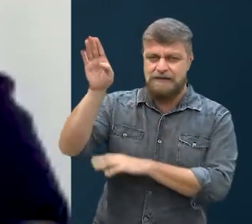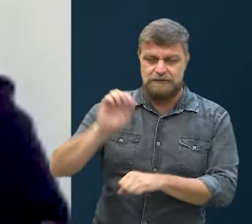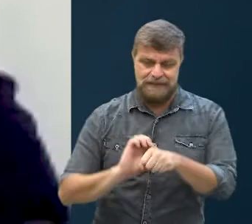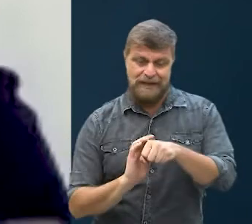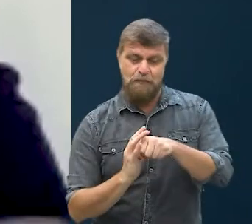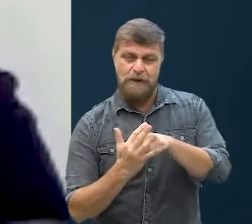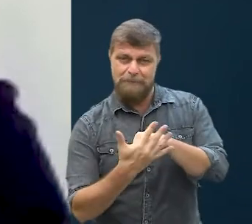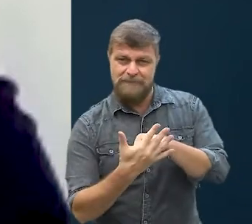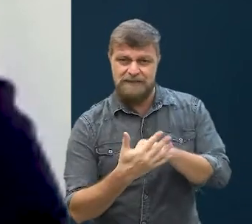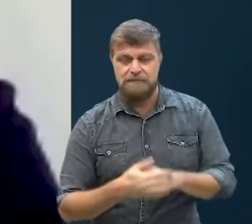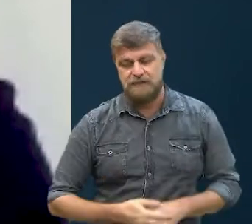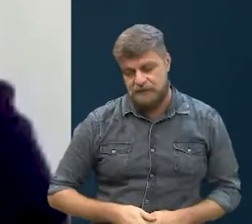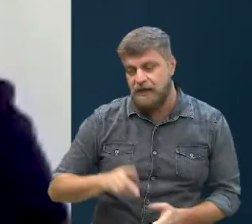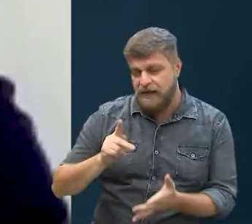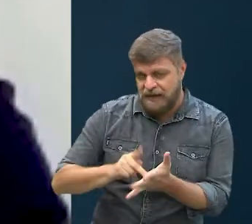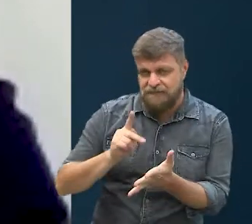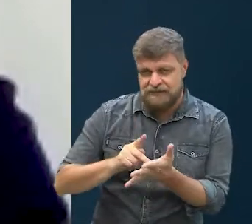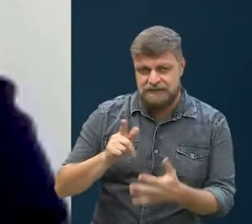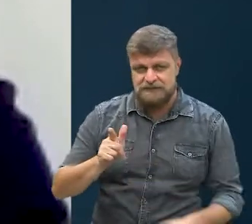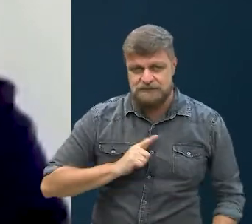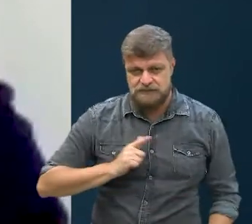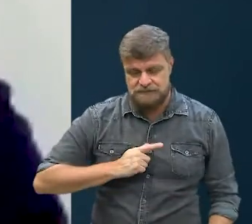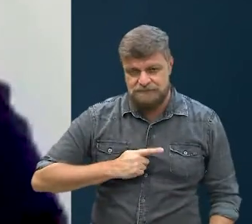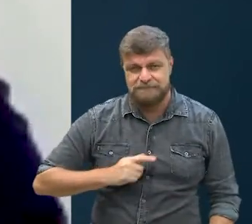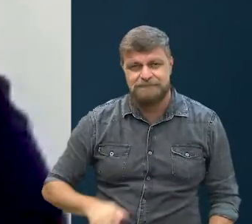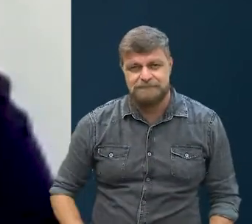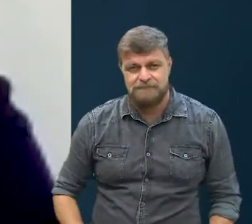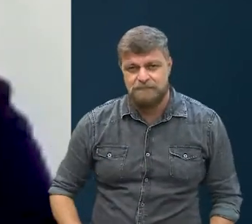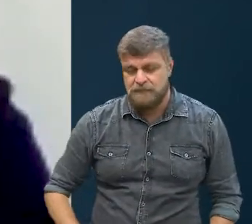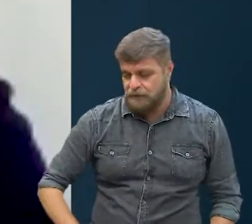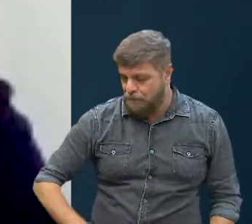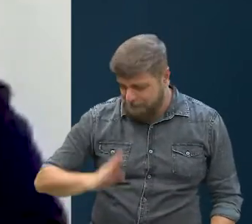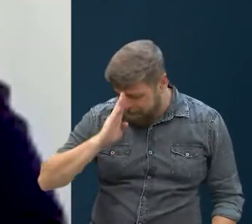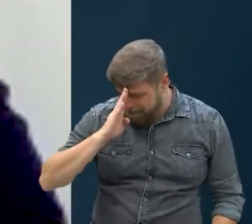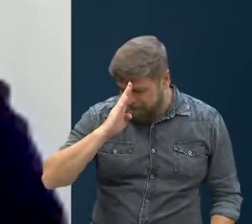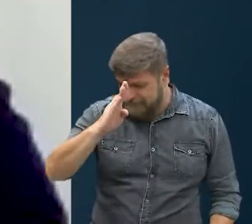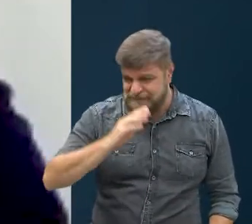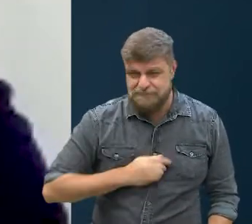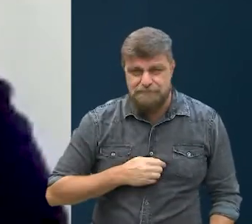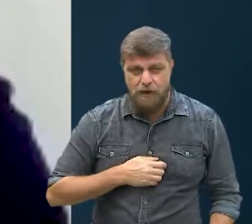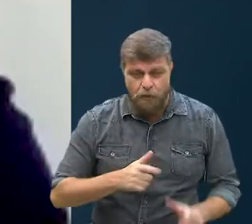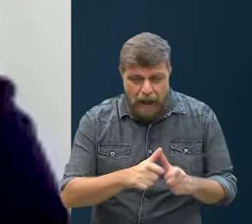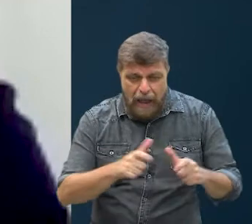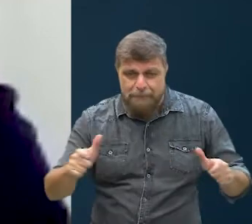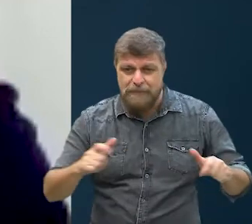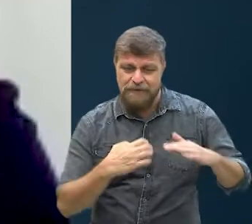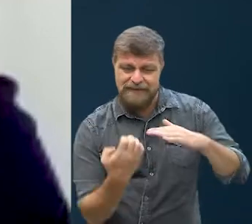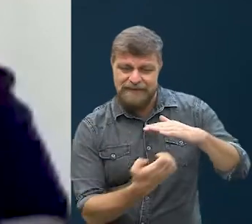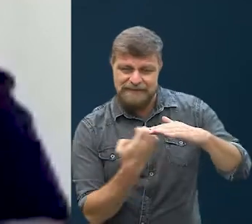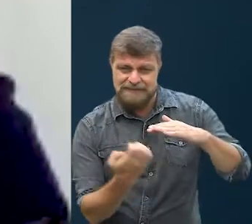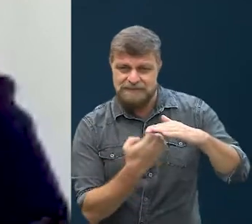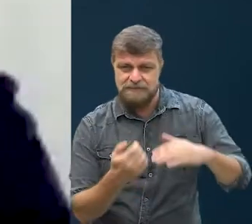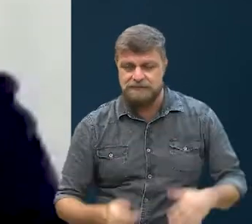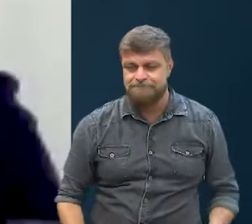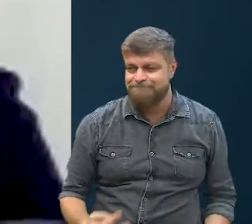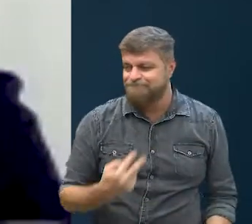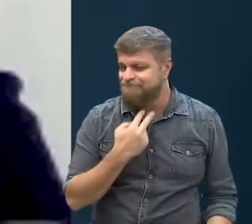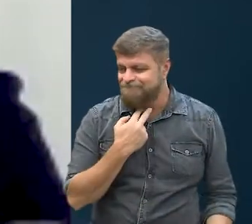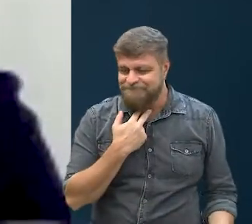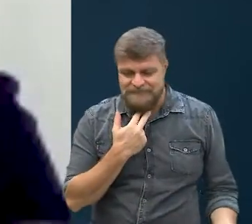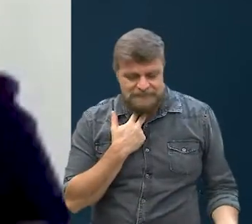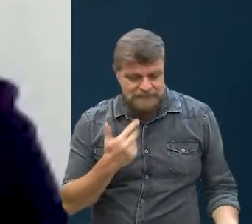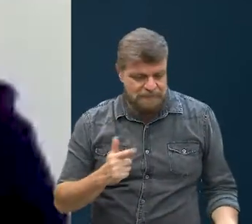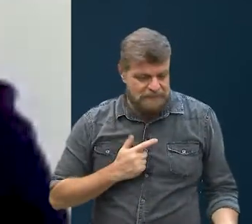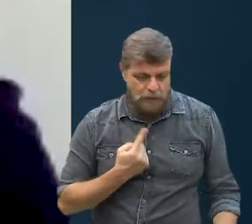pandemia é fato que isso se tornou realmente mandatório para a maioria dos negócios. Eu não consigo